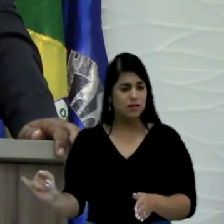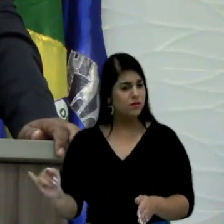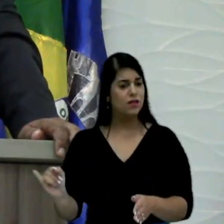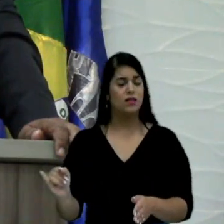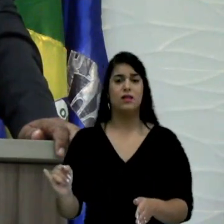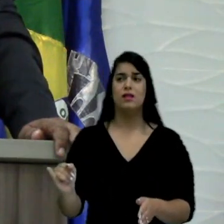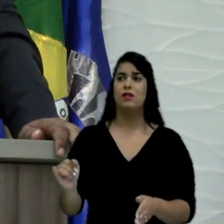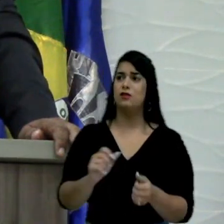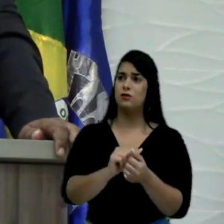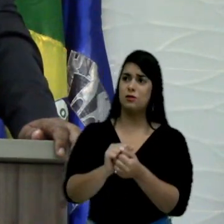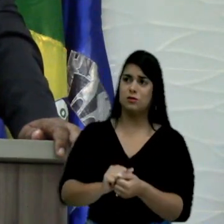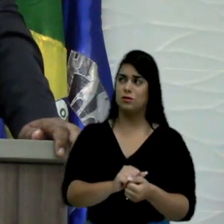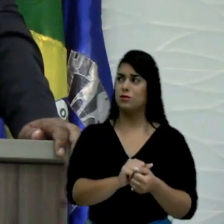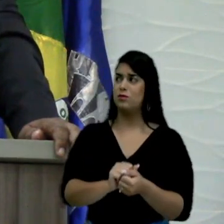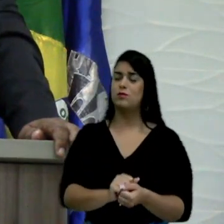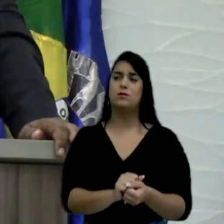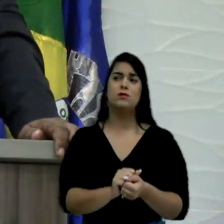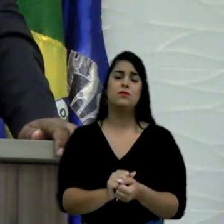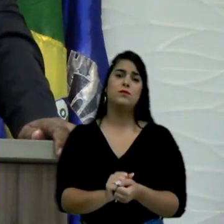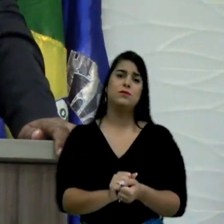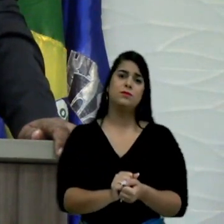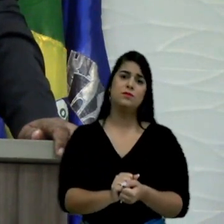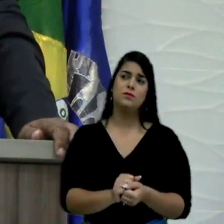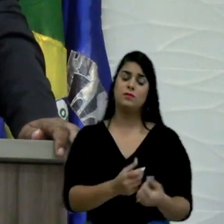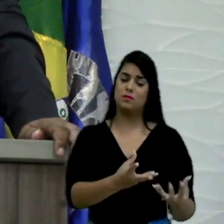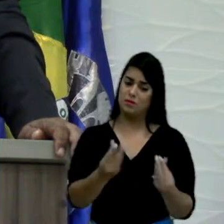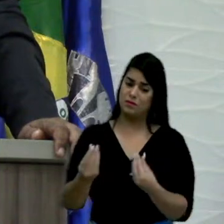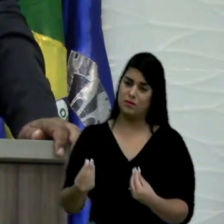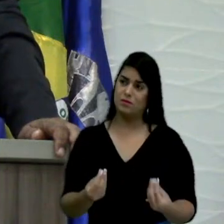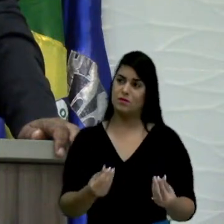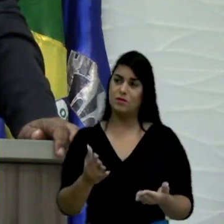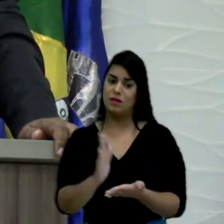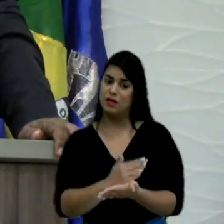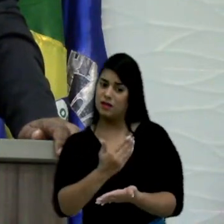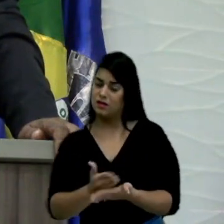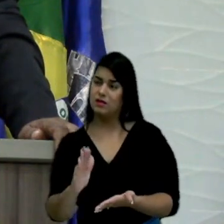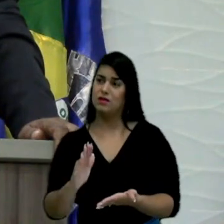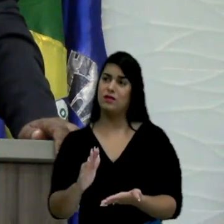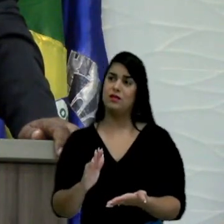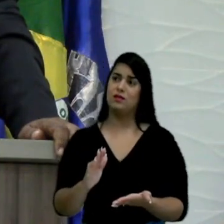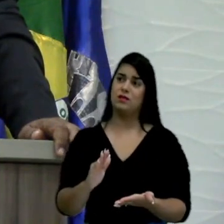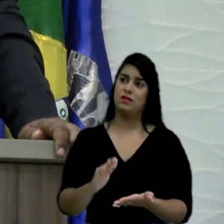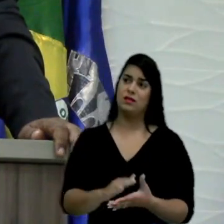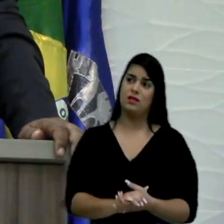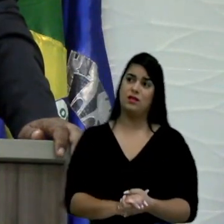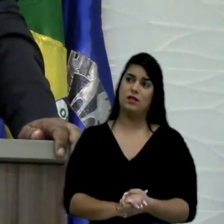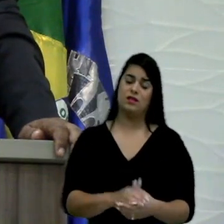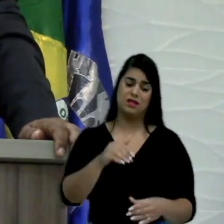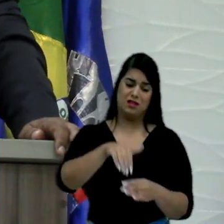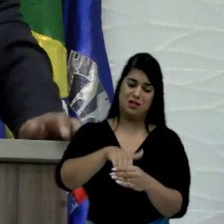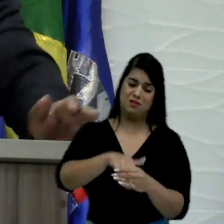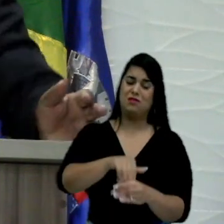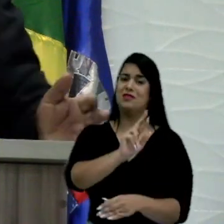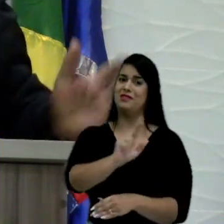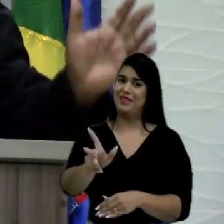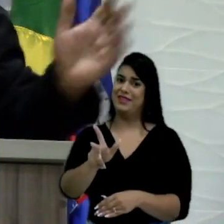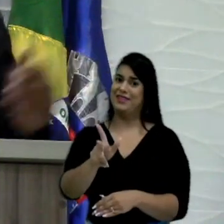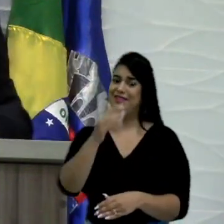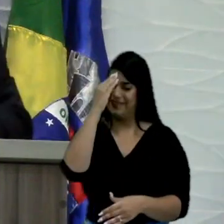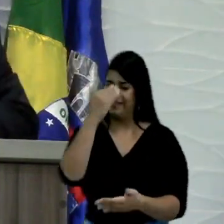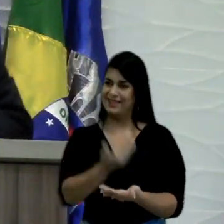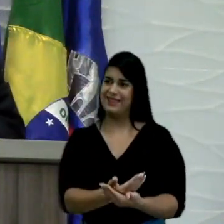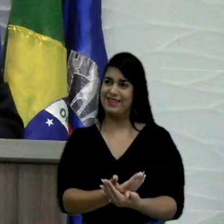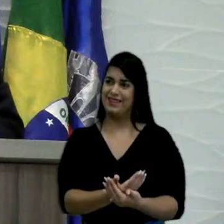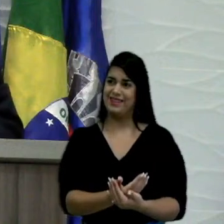de novo, vai buscar, leva a revisão. Exatamente. E muitas coisas. E tem vezes, Nilton, que o cara faz isso, o cara não volta contra o cabo. Tu acredita? Não, isso aí